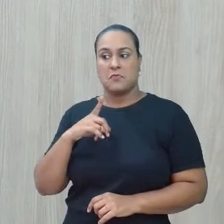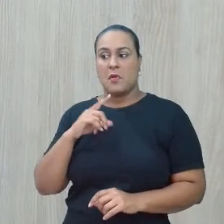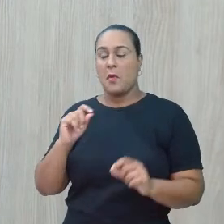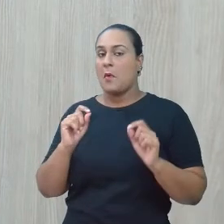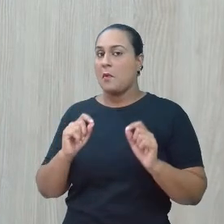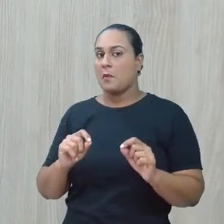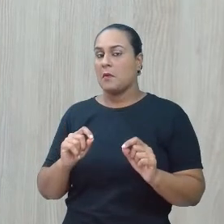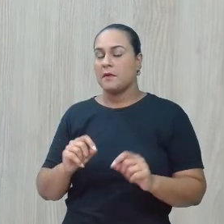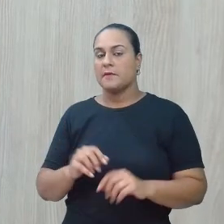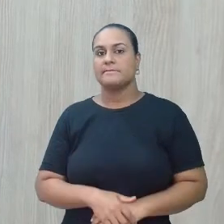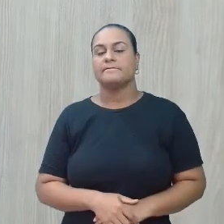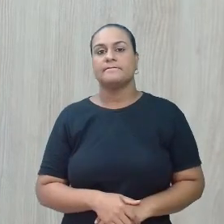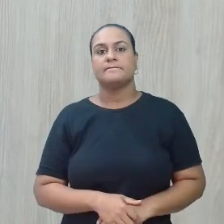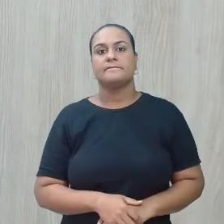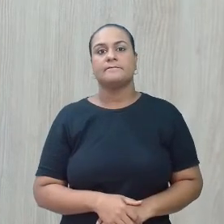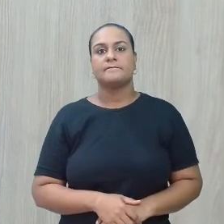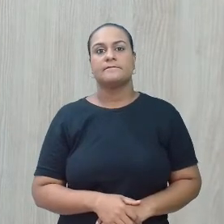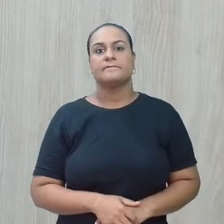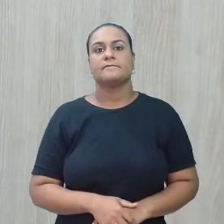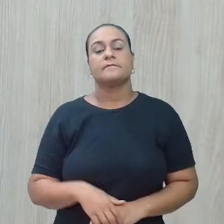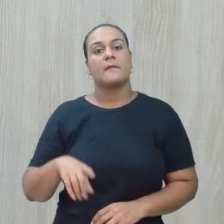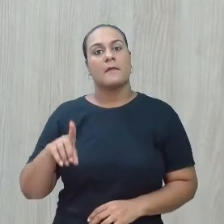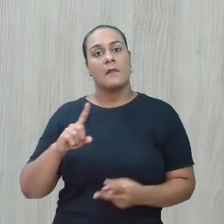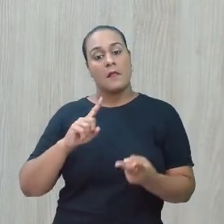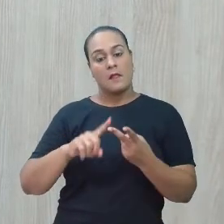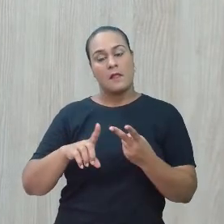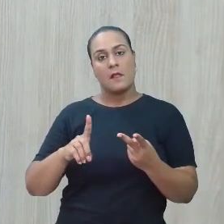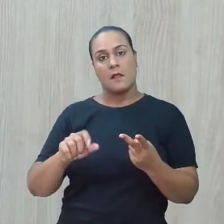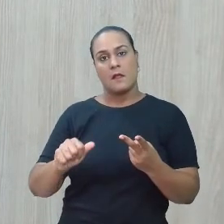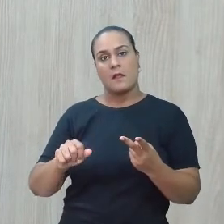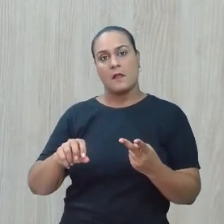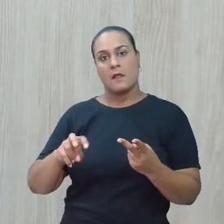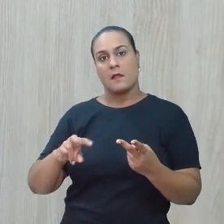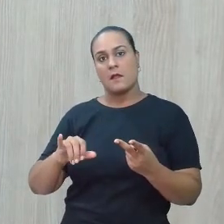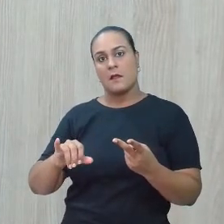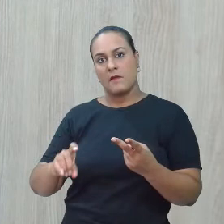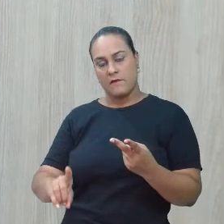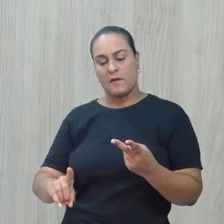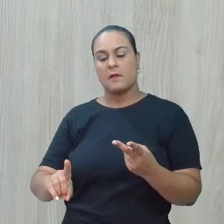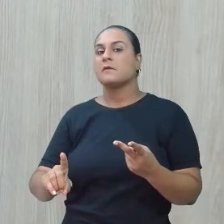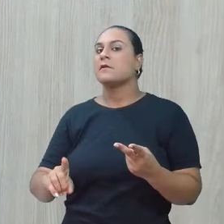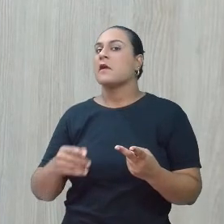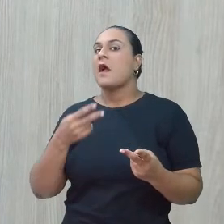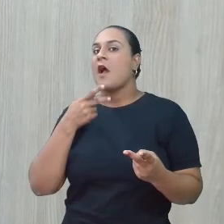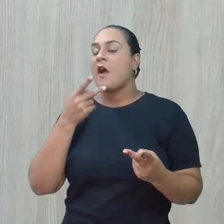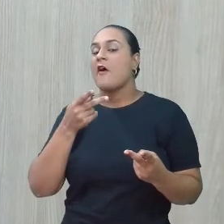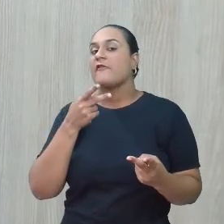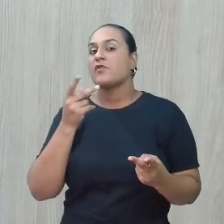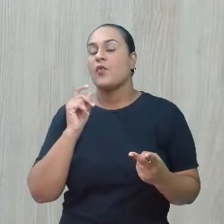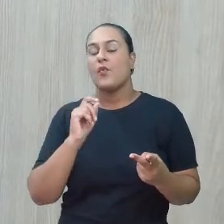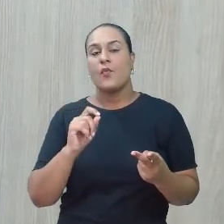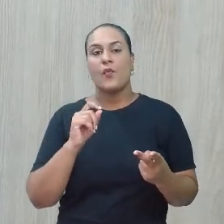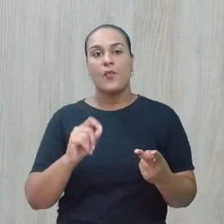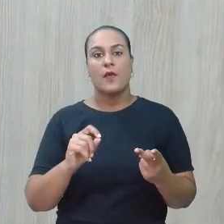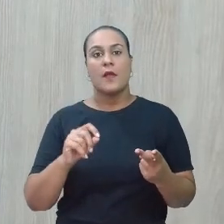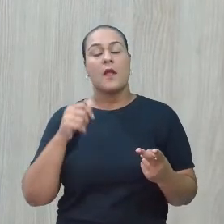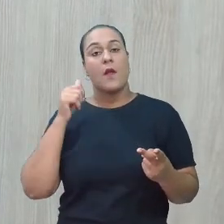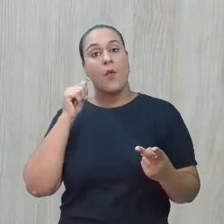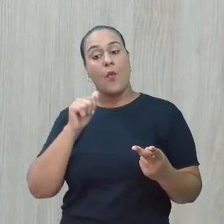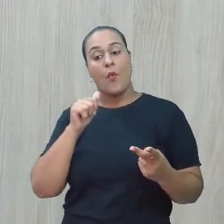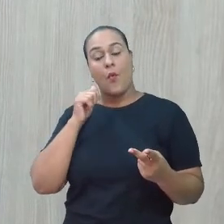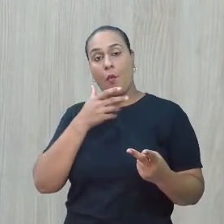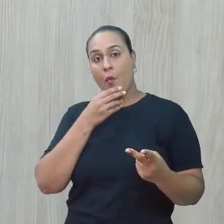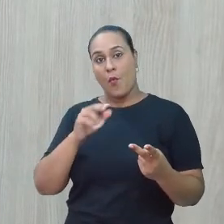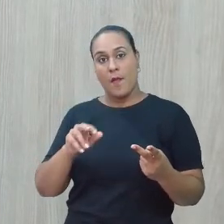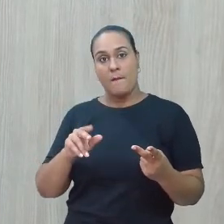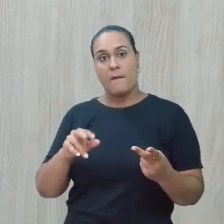temos aqui que David disse que o irmão dele é daltônico. Então, a gente está vendo aqui uma interação muito